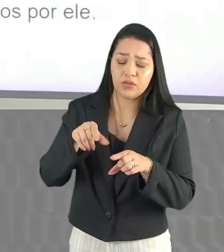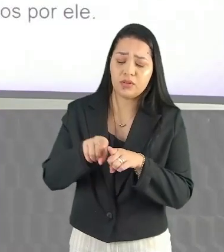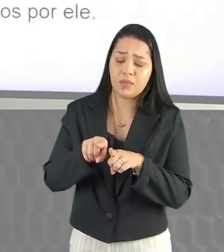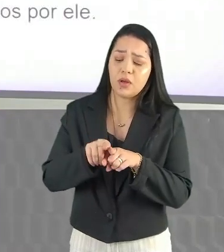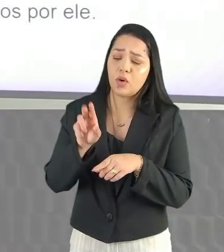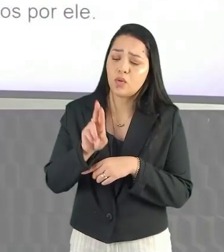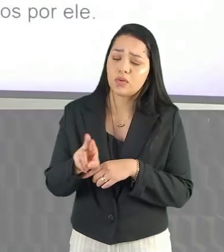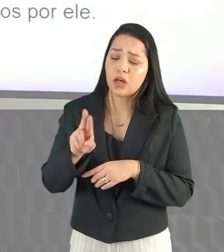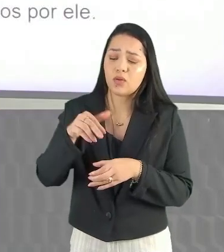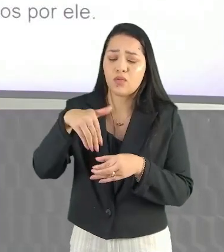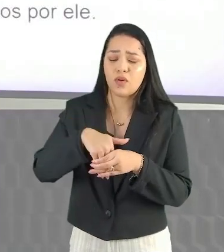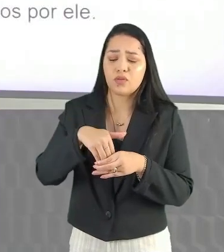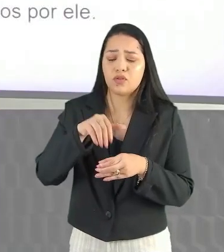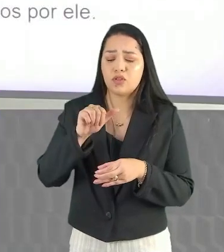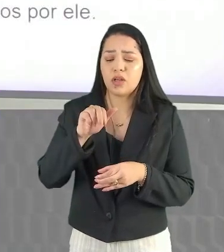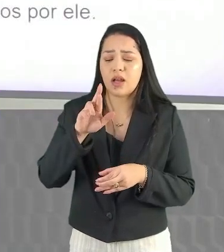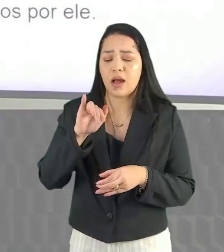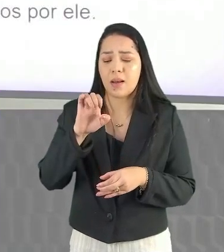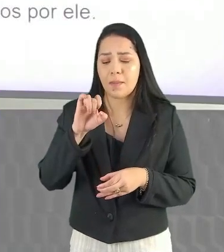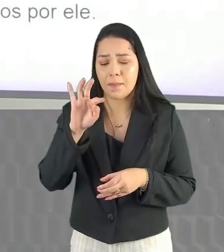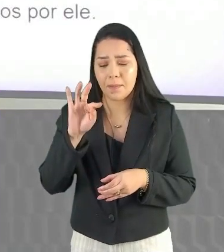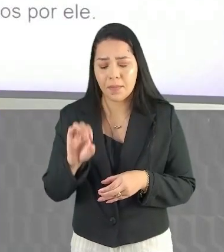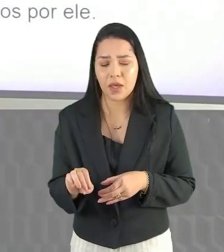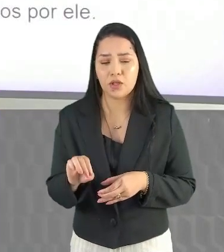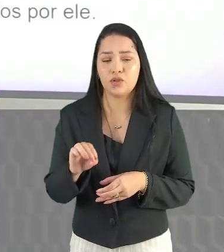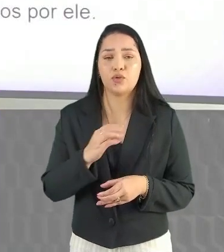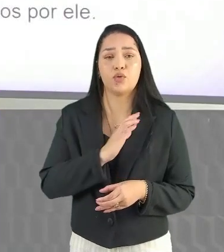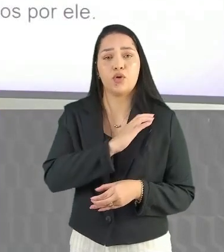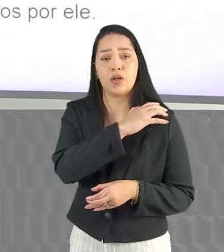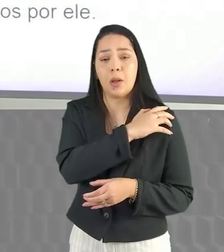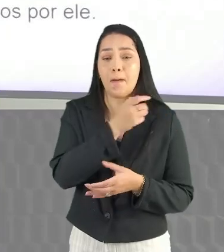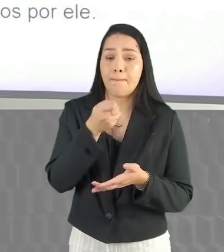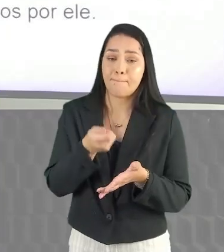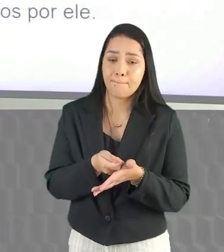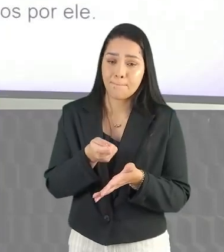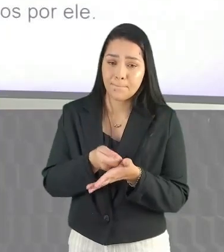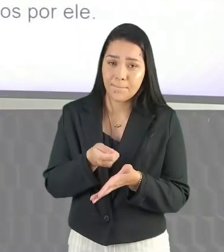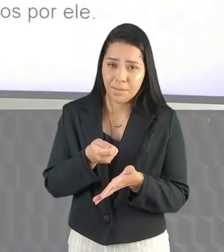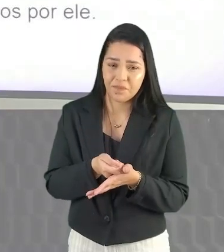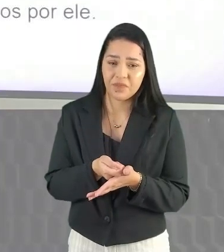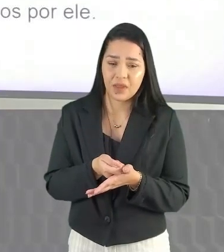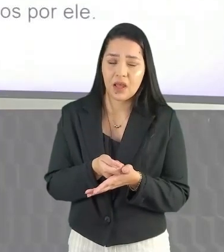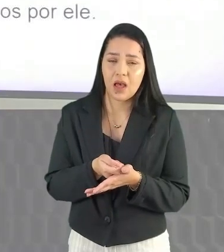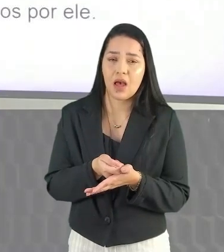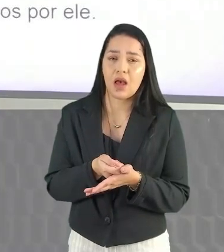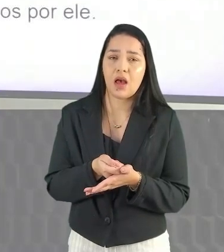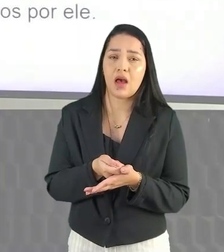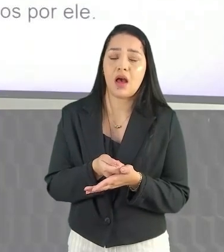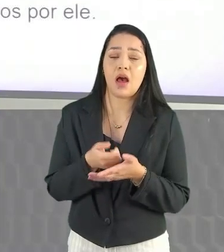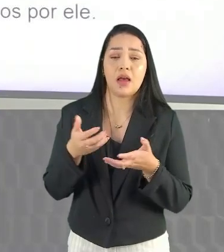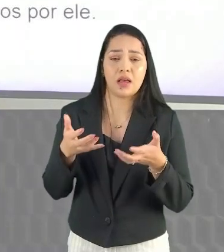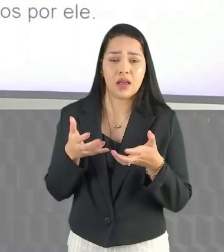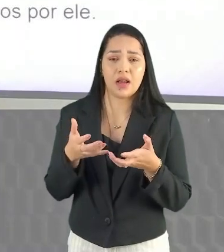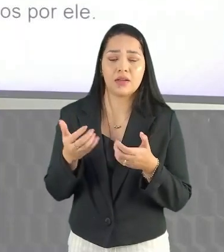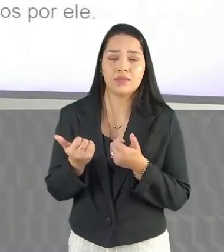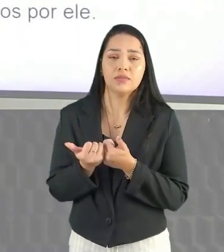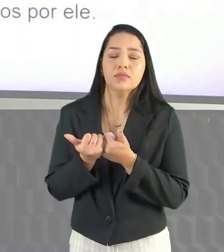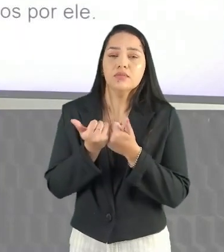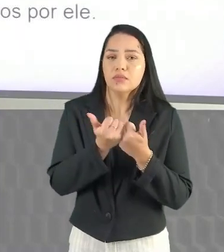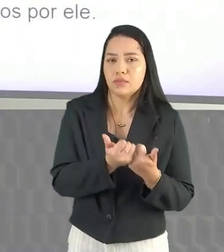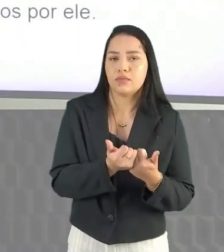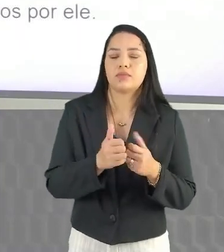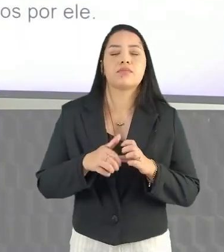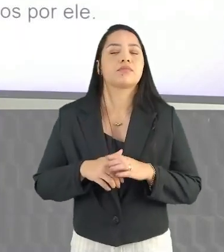usado o voto de cabresto, por meio do qual o coronel obrigava os eleitores de seu curral eleitoral a votarem nos candidatos apoiados